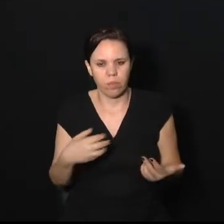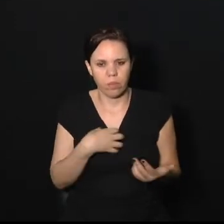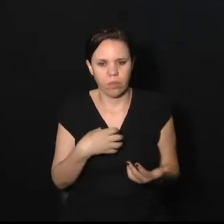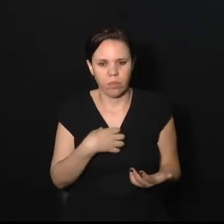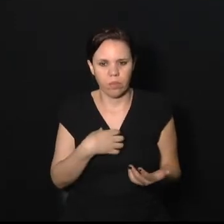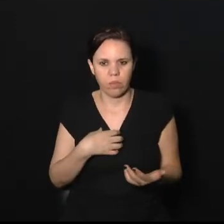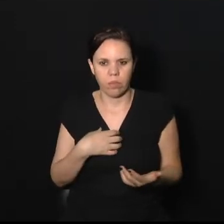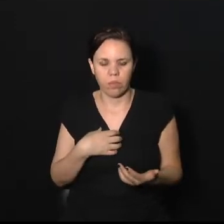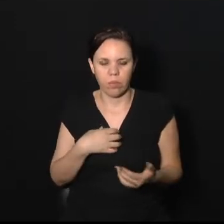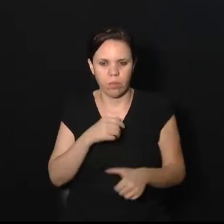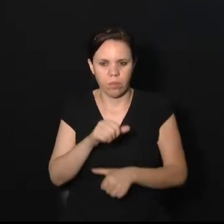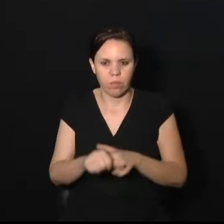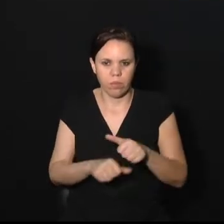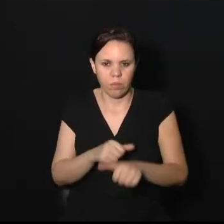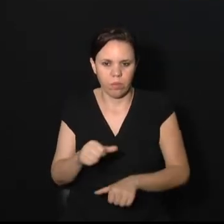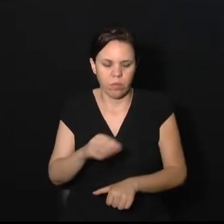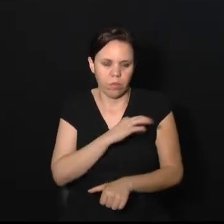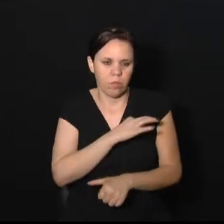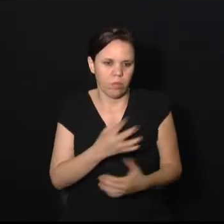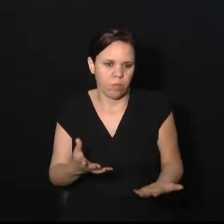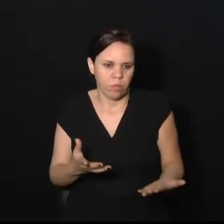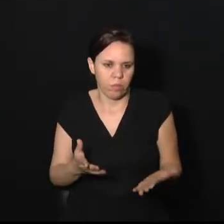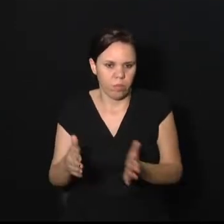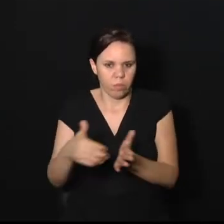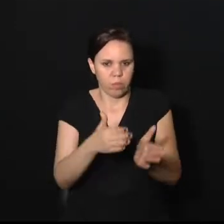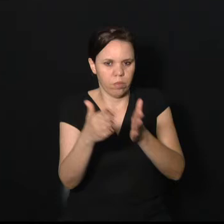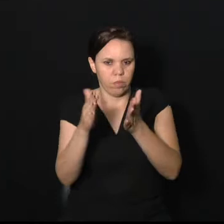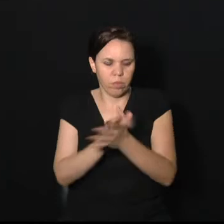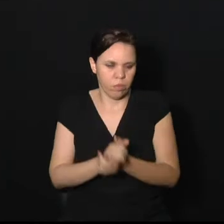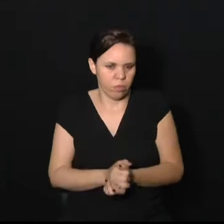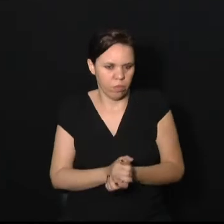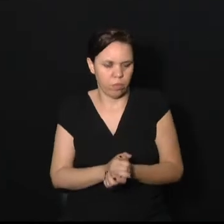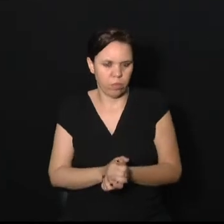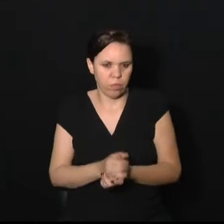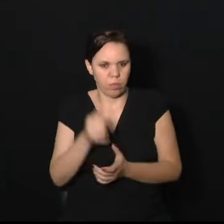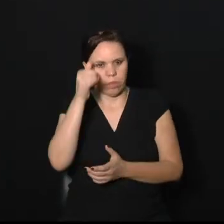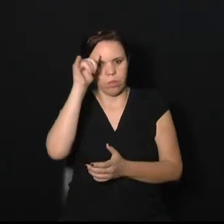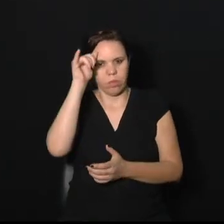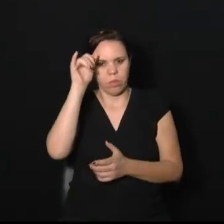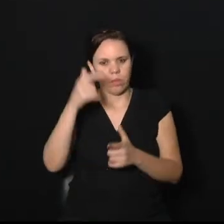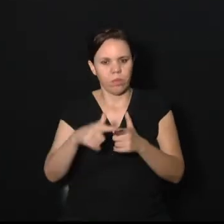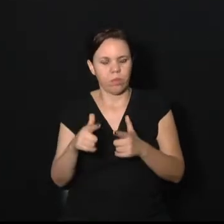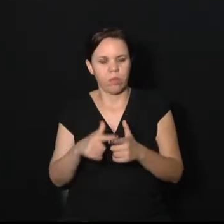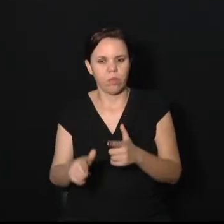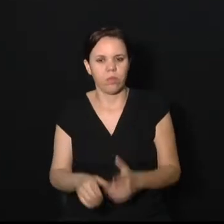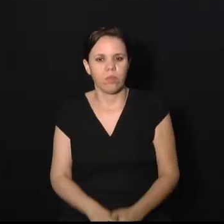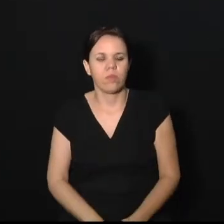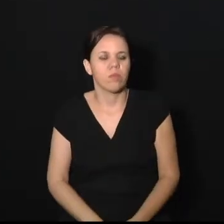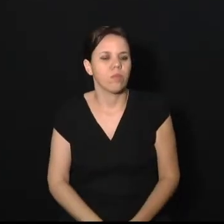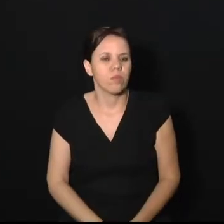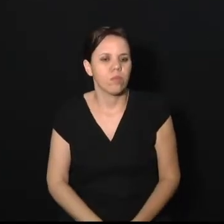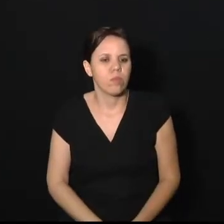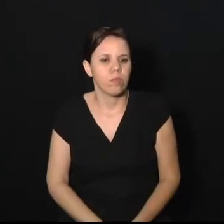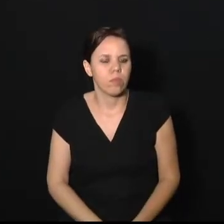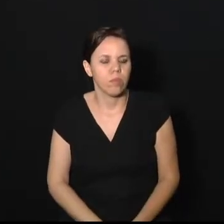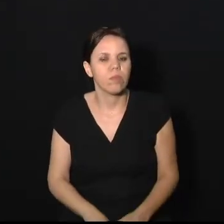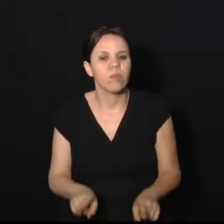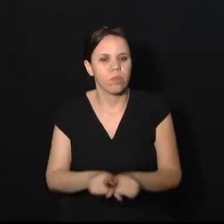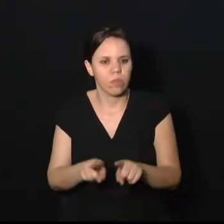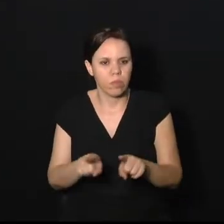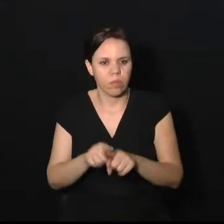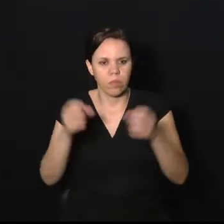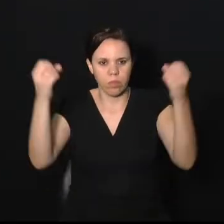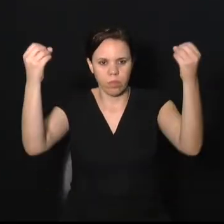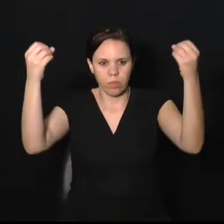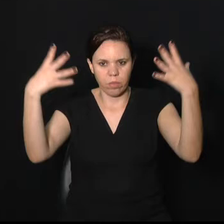mudar a rota do policiamento e eu evito que o problema aconteça. Também, né, Raquel? Na iluminação? Para a segurança da cidade,